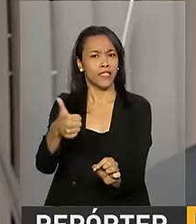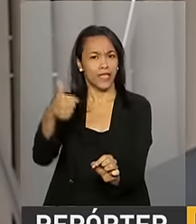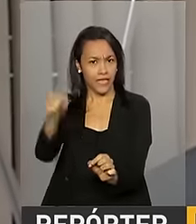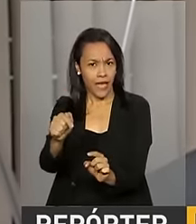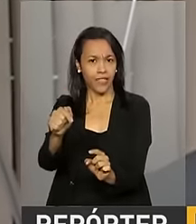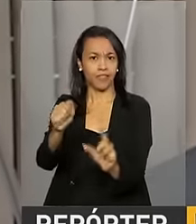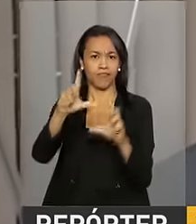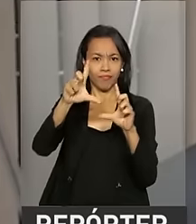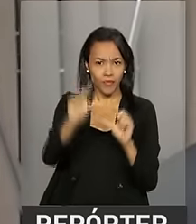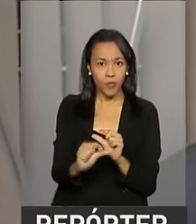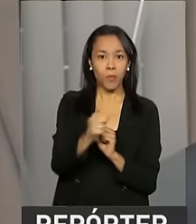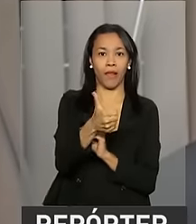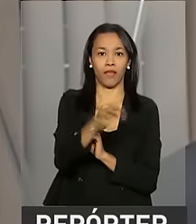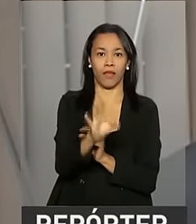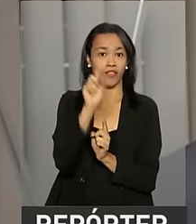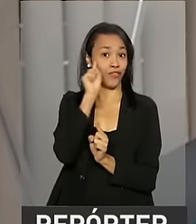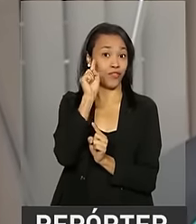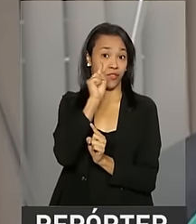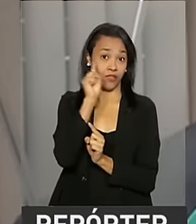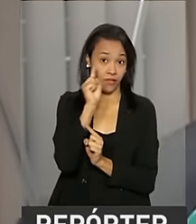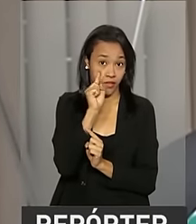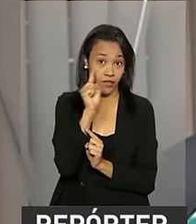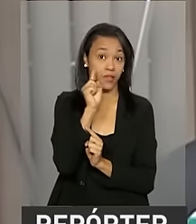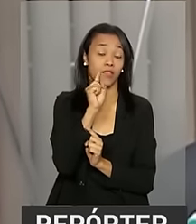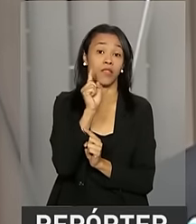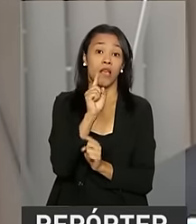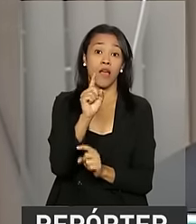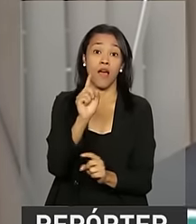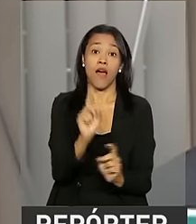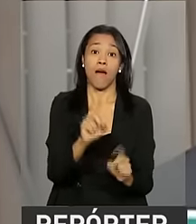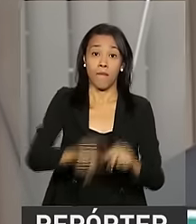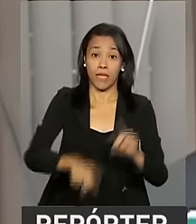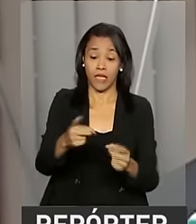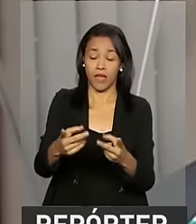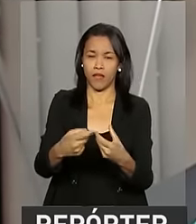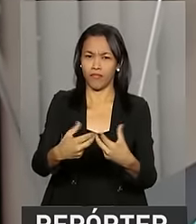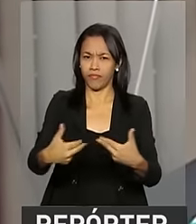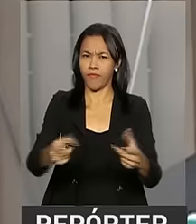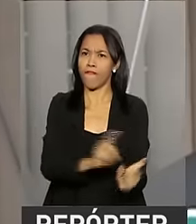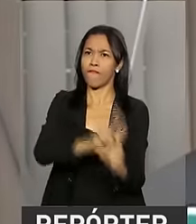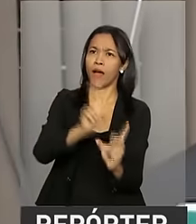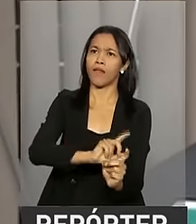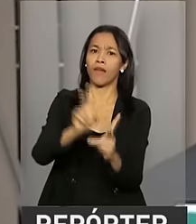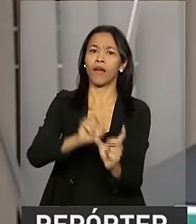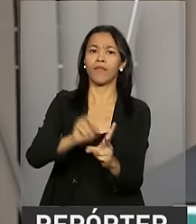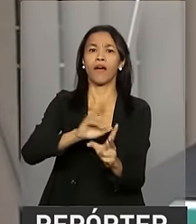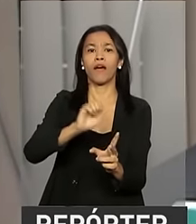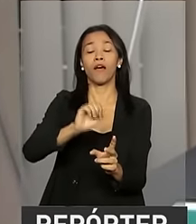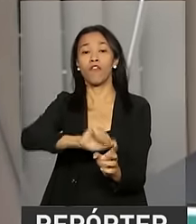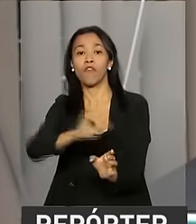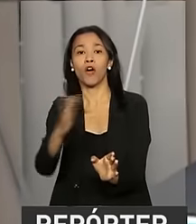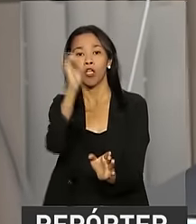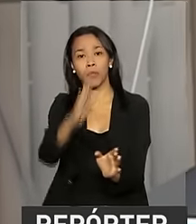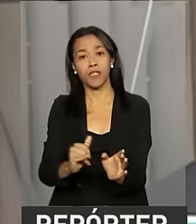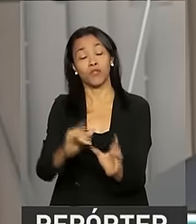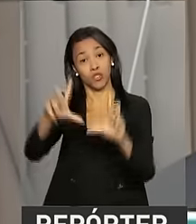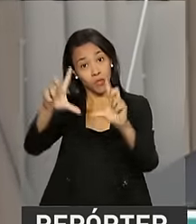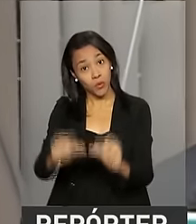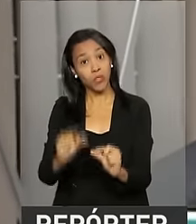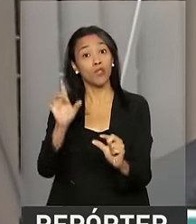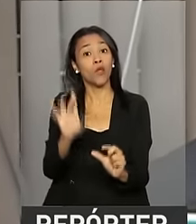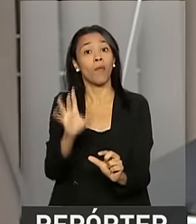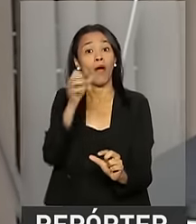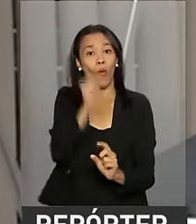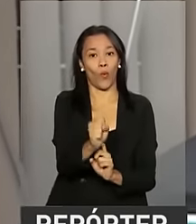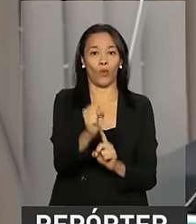17 para 10 dias as importações, e as exportações no prazo médio de 13 para 8 dias.